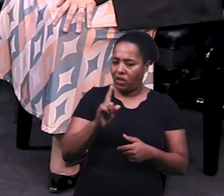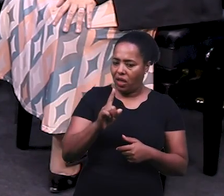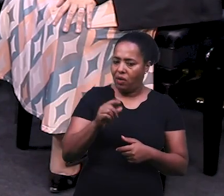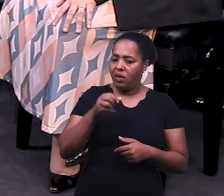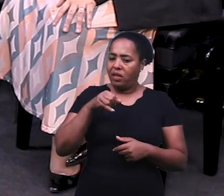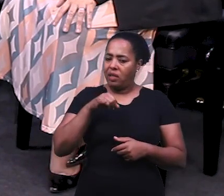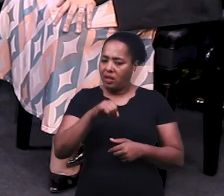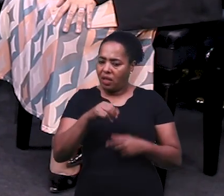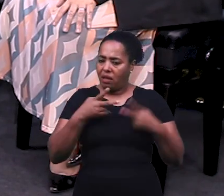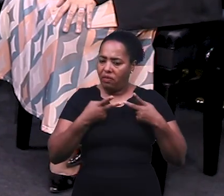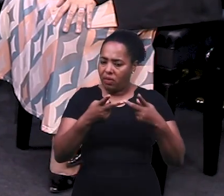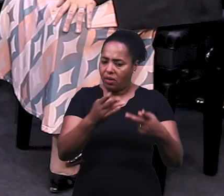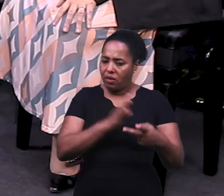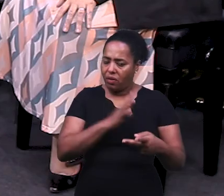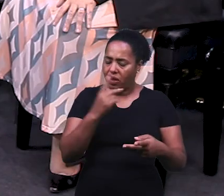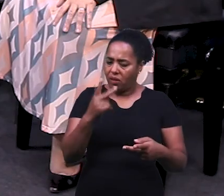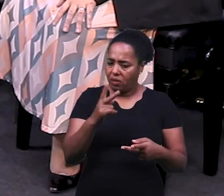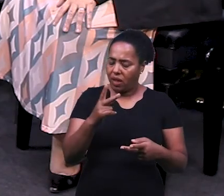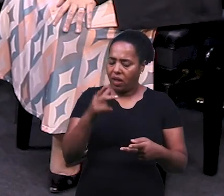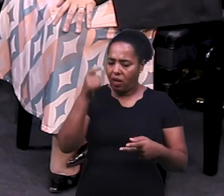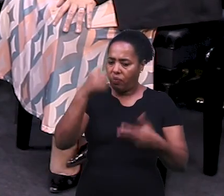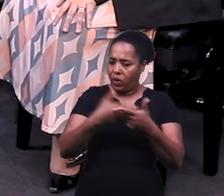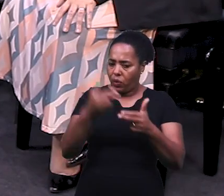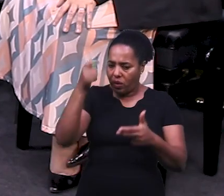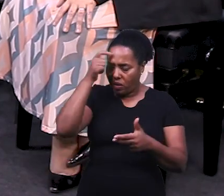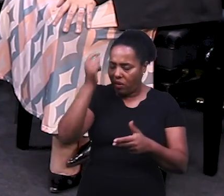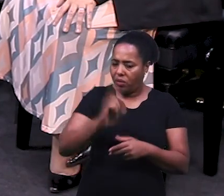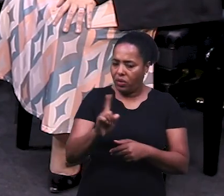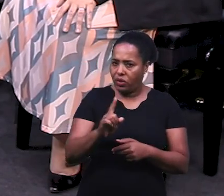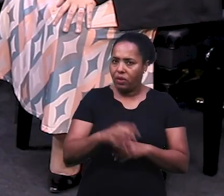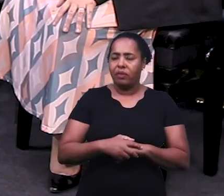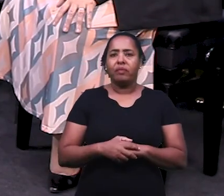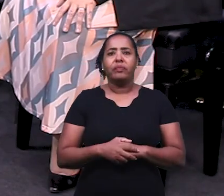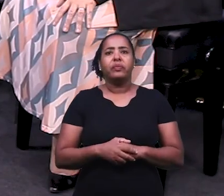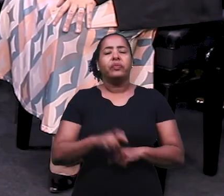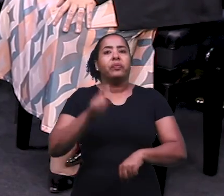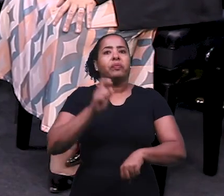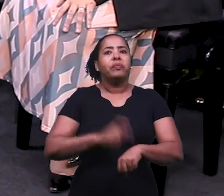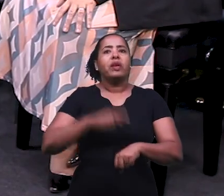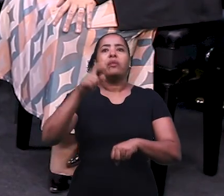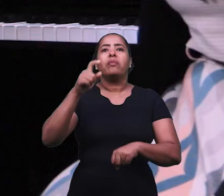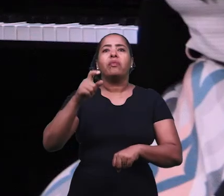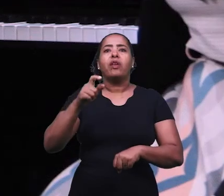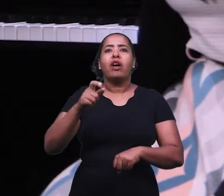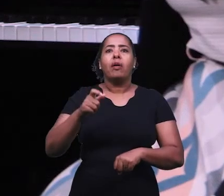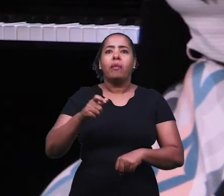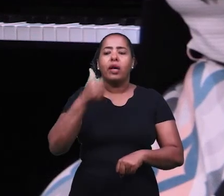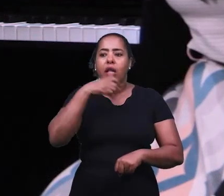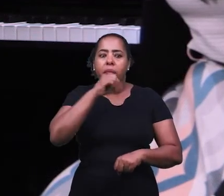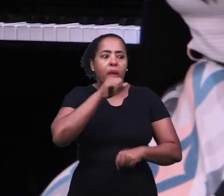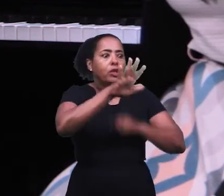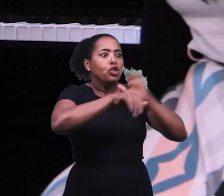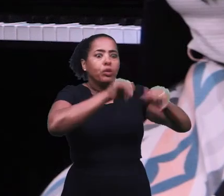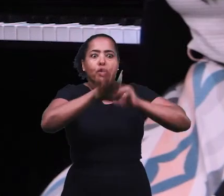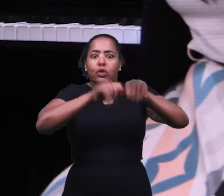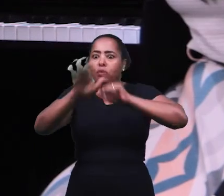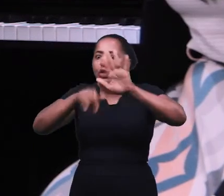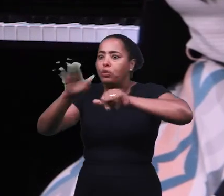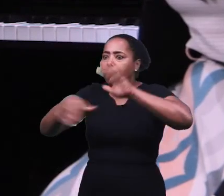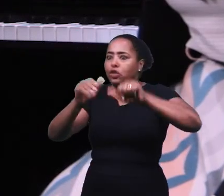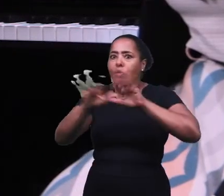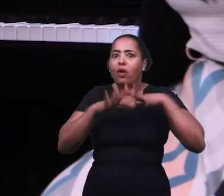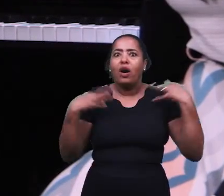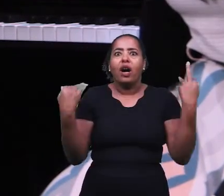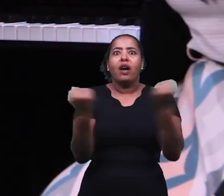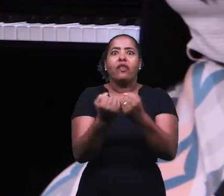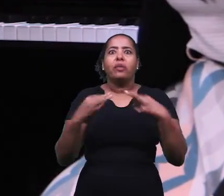coisa da minha cabeça, não. Realmente, se né, tocou o coração, então isso não é coisa da minha cabeça. No mesmo momento, minha mãe, vamos